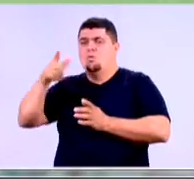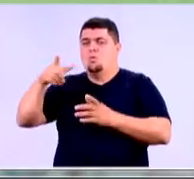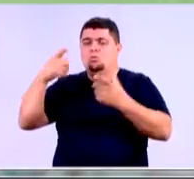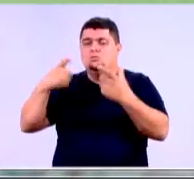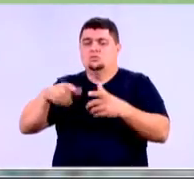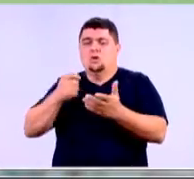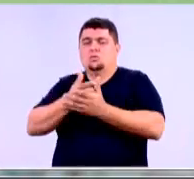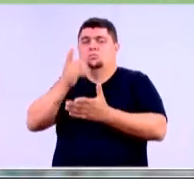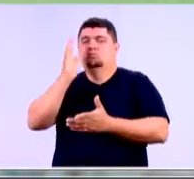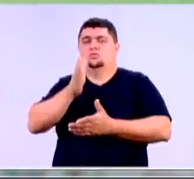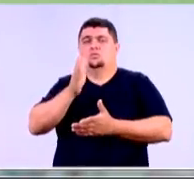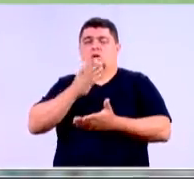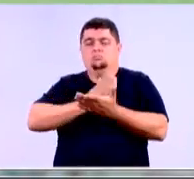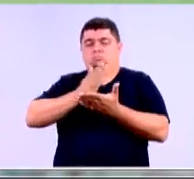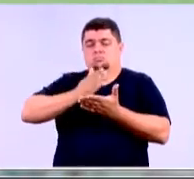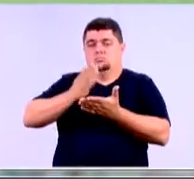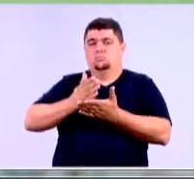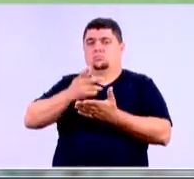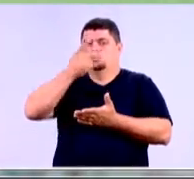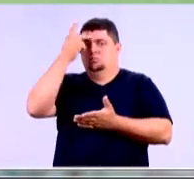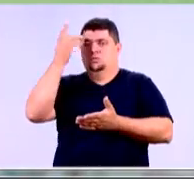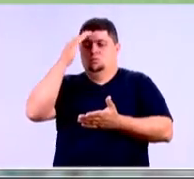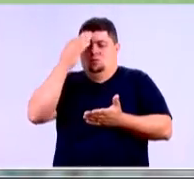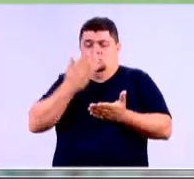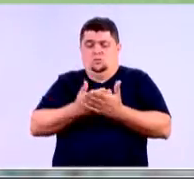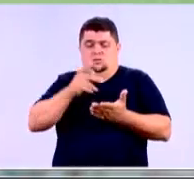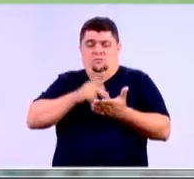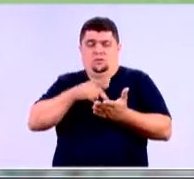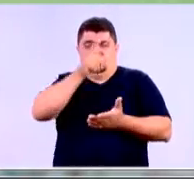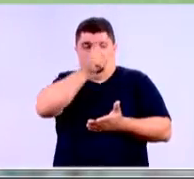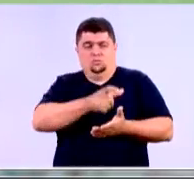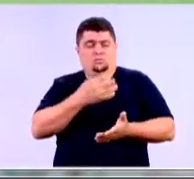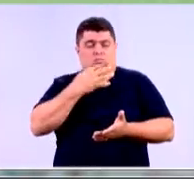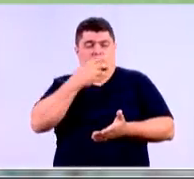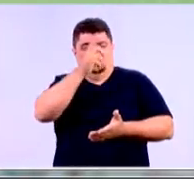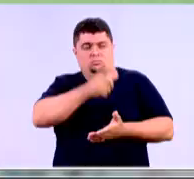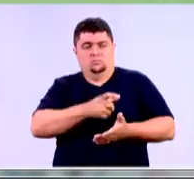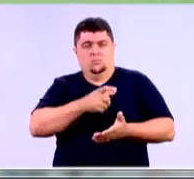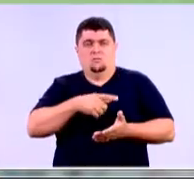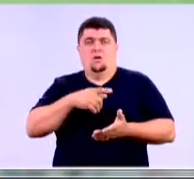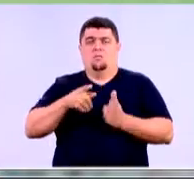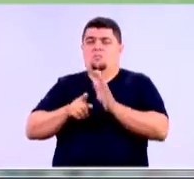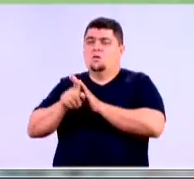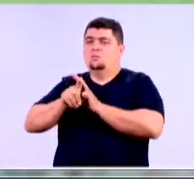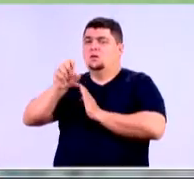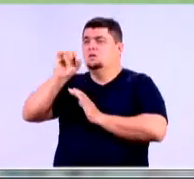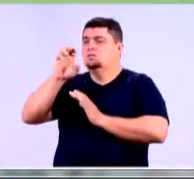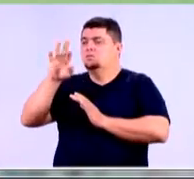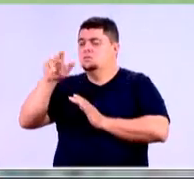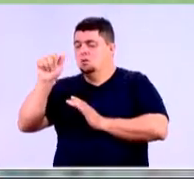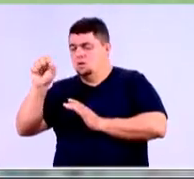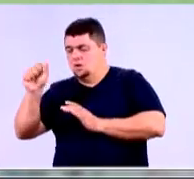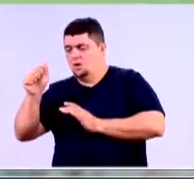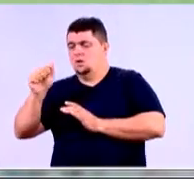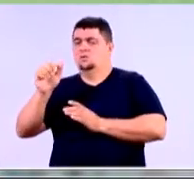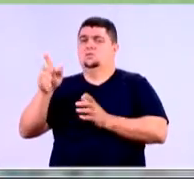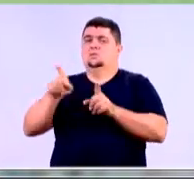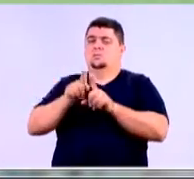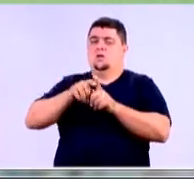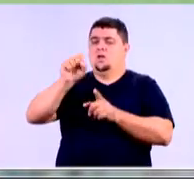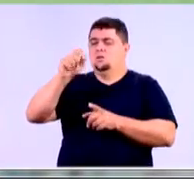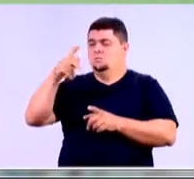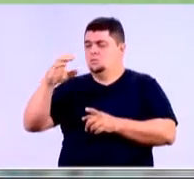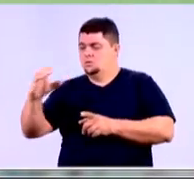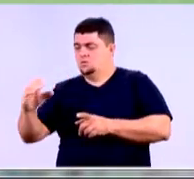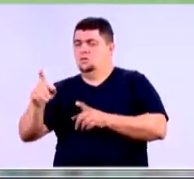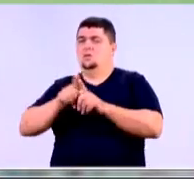lojas onde você já comprou a prazo, ou uma pessoa de confiança onde eu possa ligar. Você também vai olhar no Serasa, vai olhar no SPC, né?